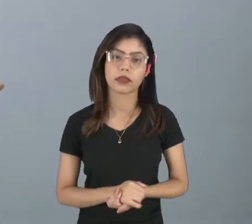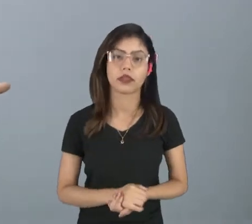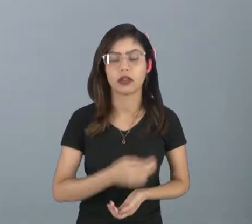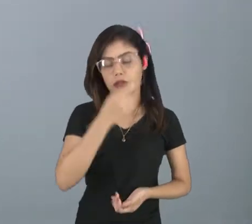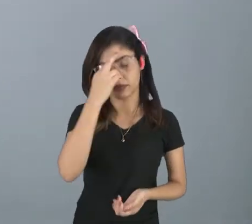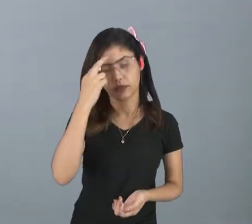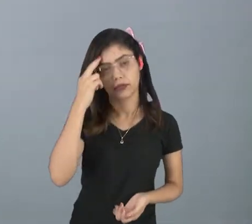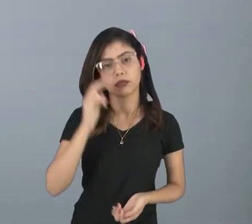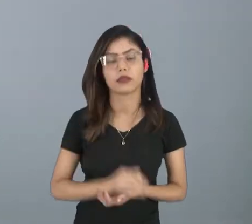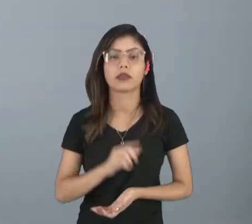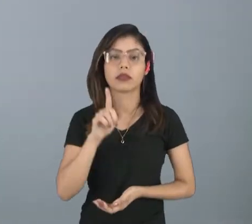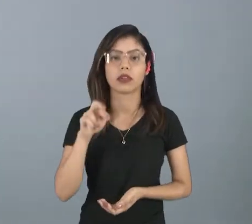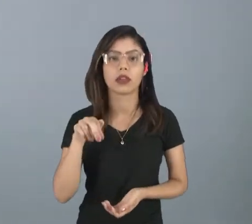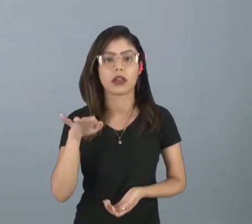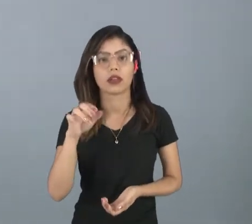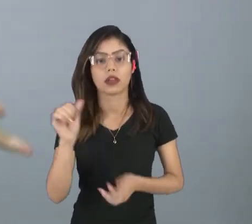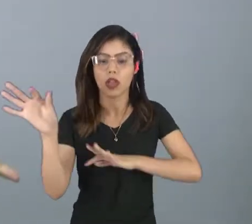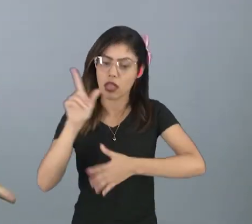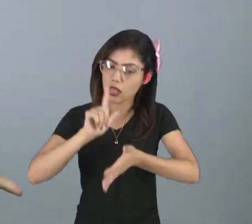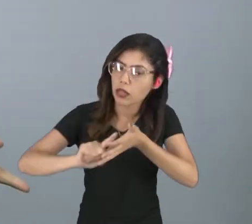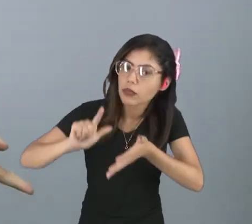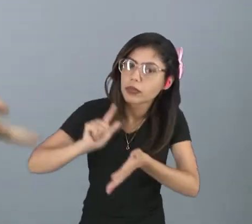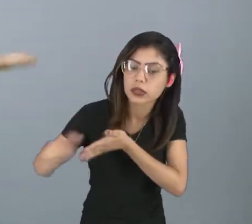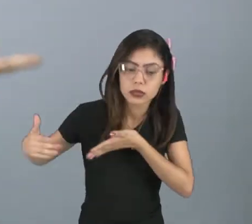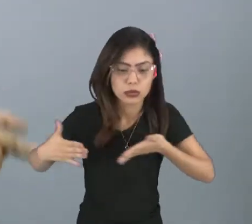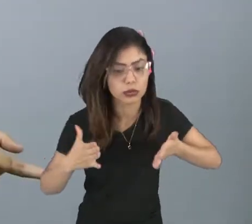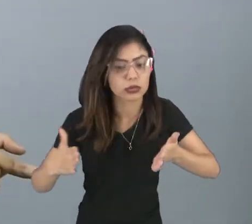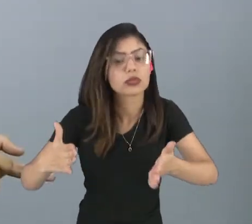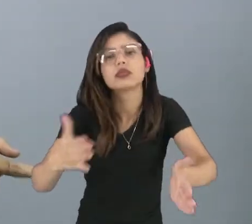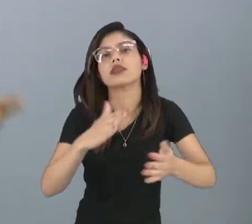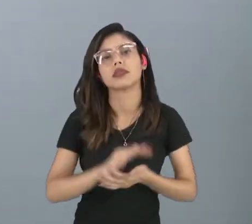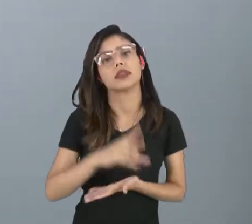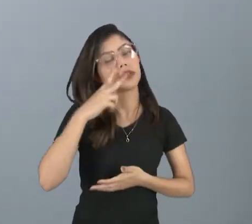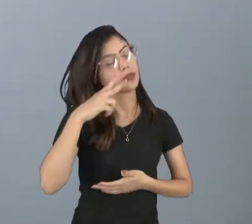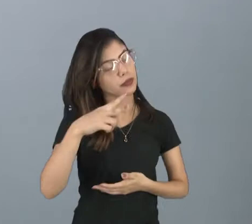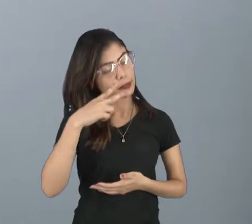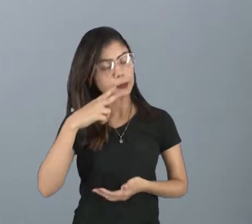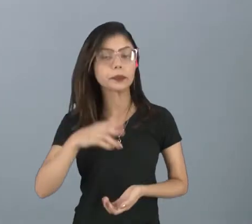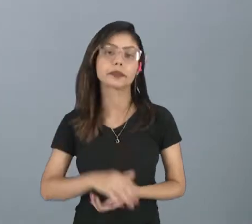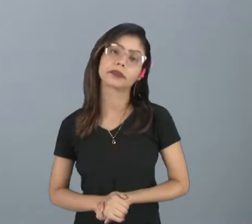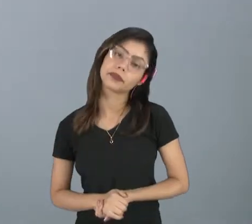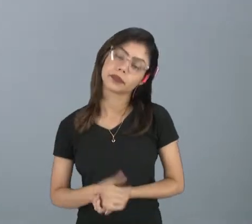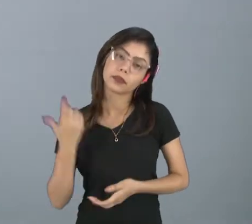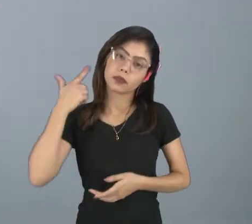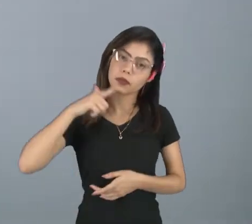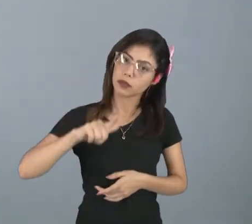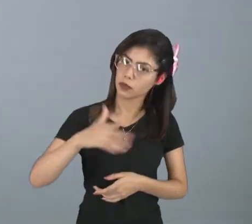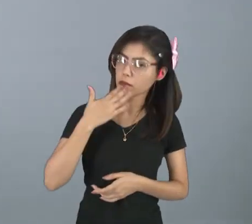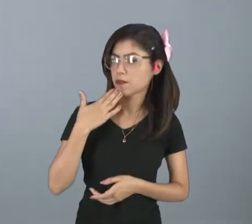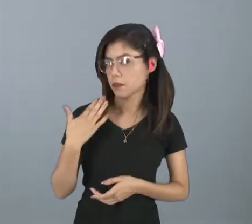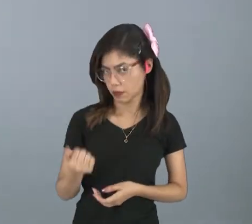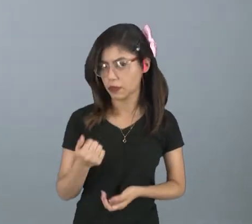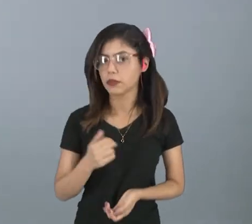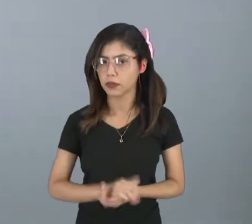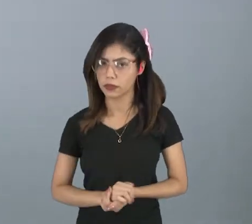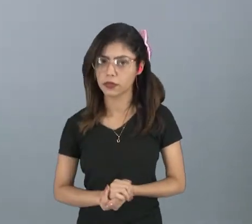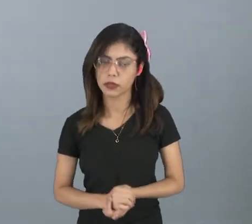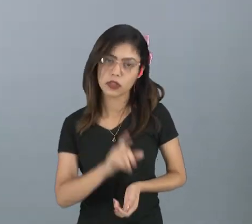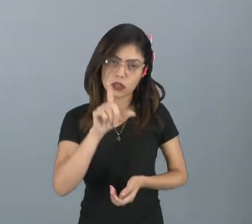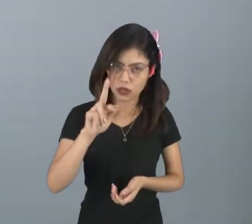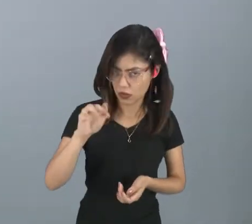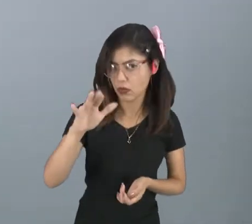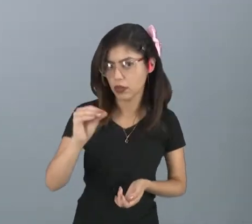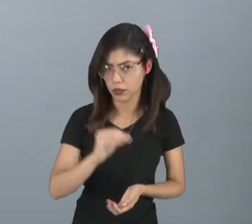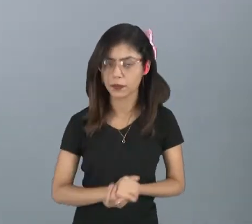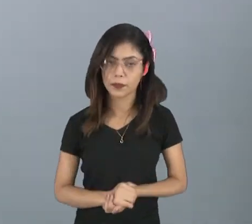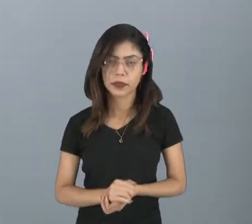Londres, por exemplo. Depois que houve a limpeza do rio, viu-se, que conseguiu resolver o problema da epidemia de cólera.